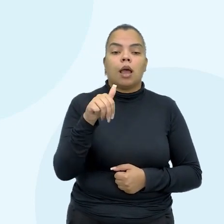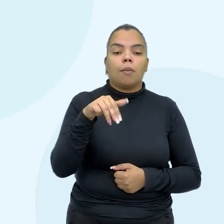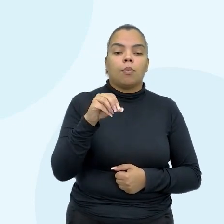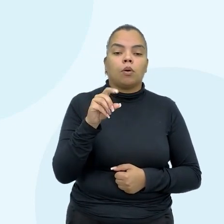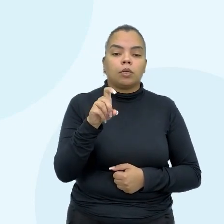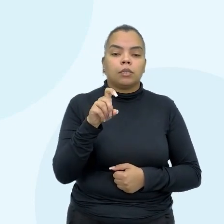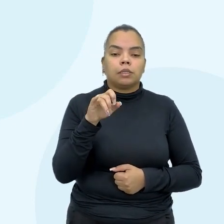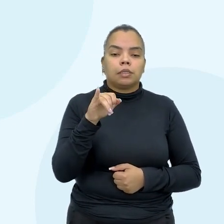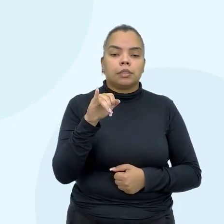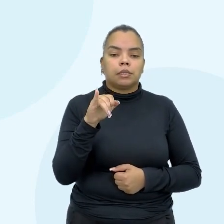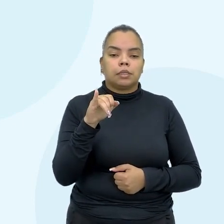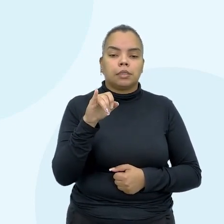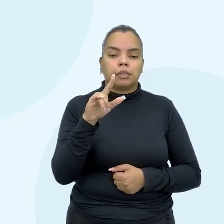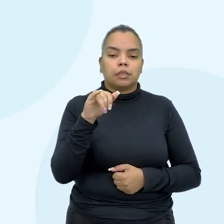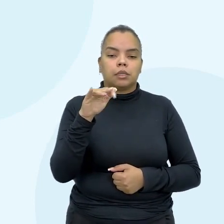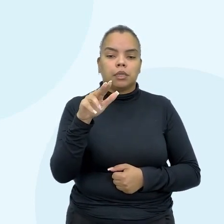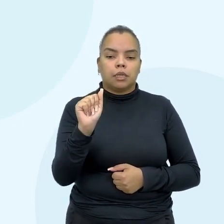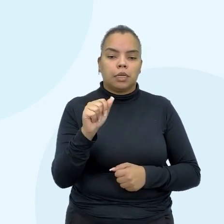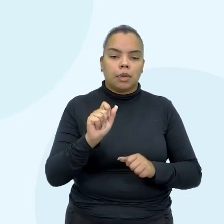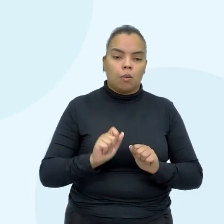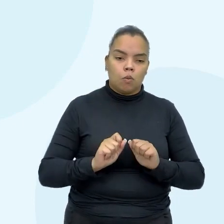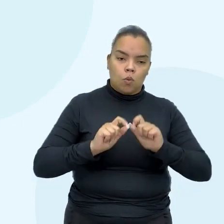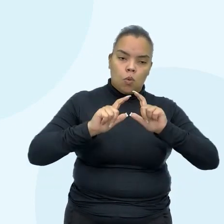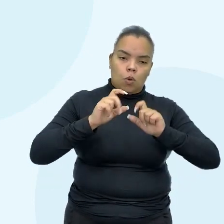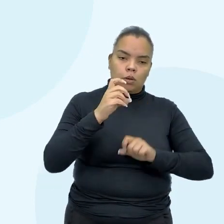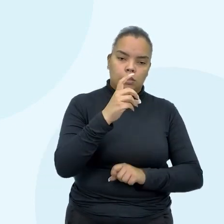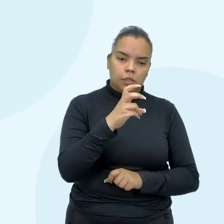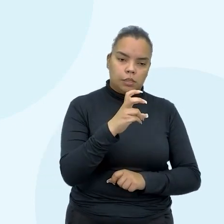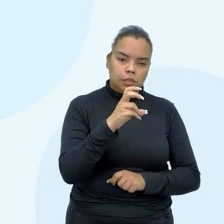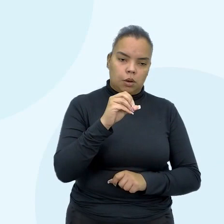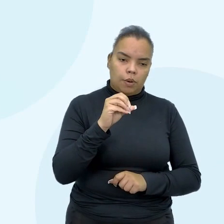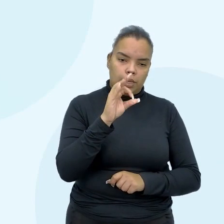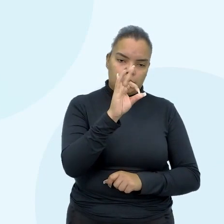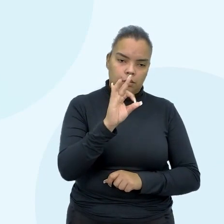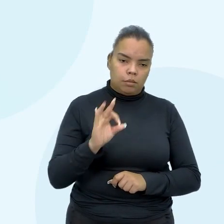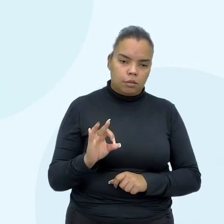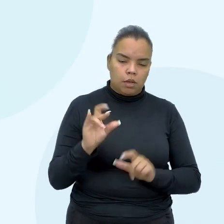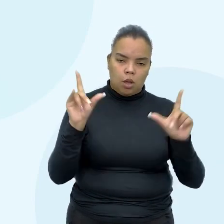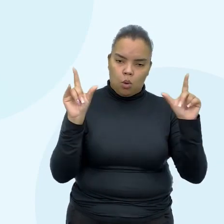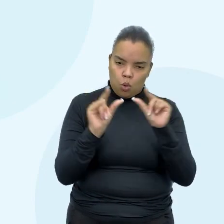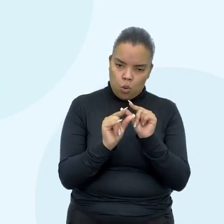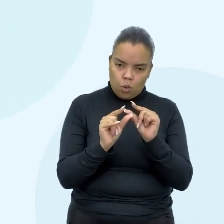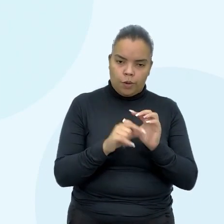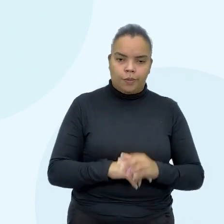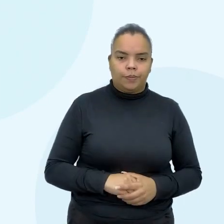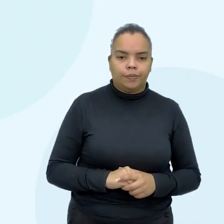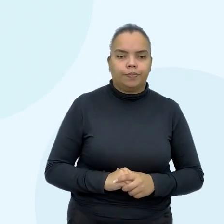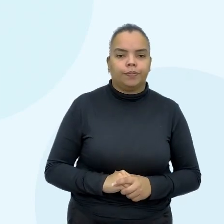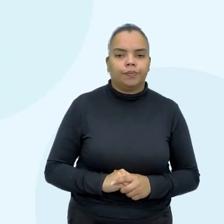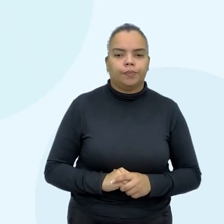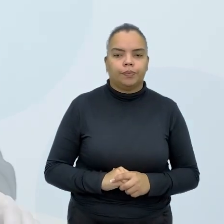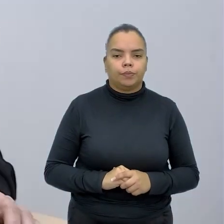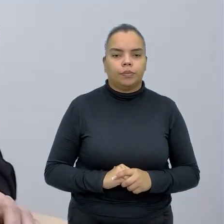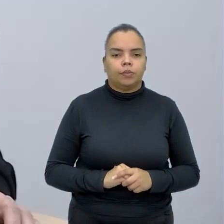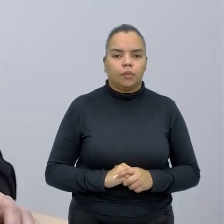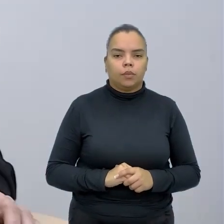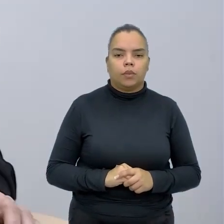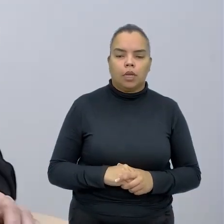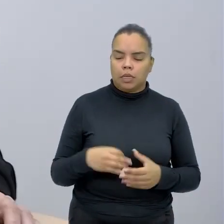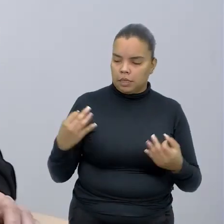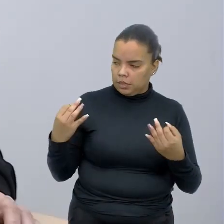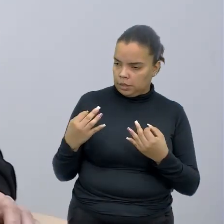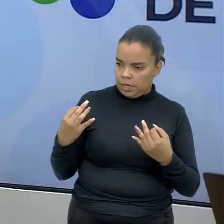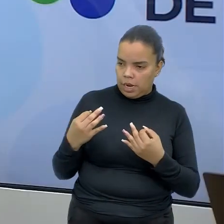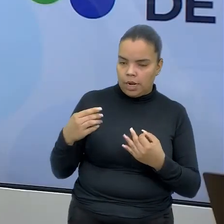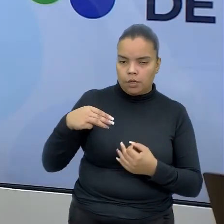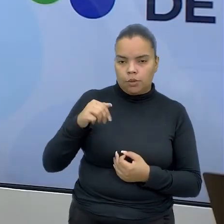no organismo decresce em 50%, o valor que tinha no início do período. Concorda, Marcelo?